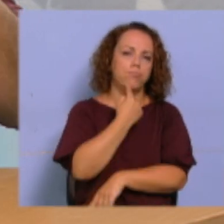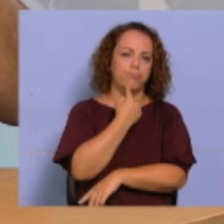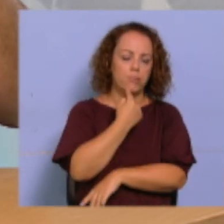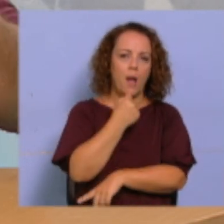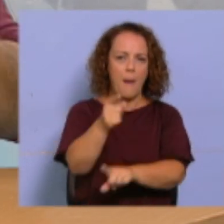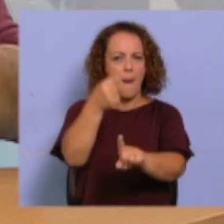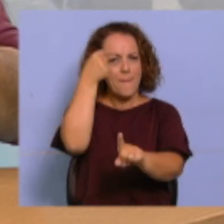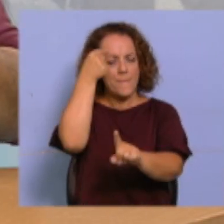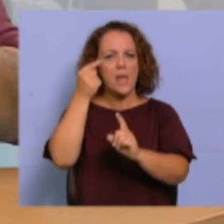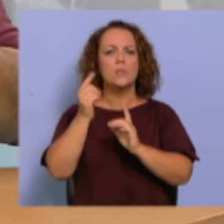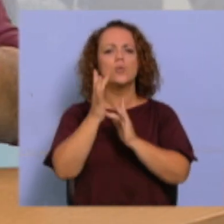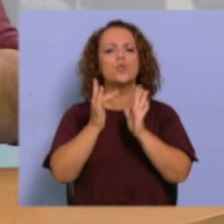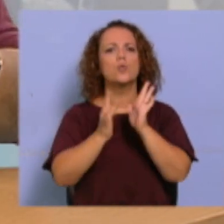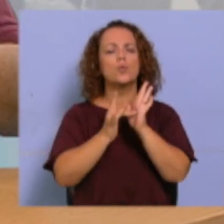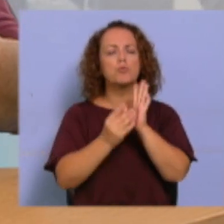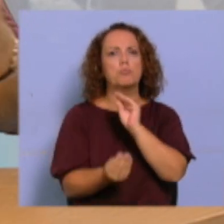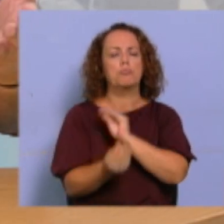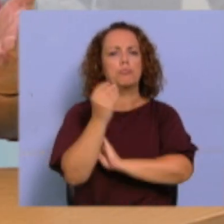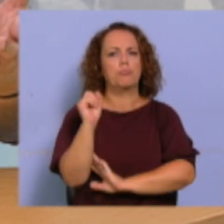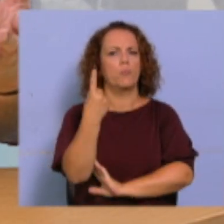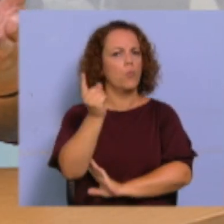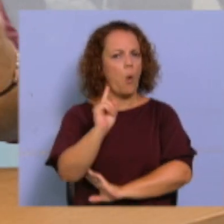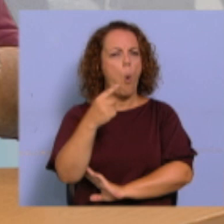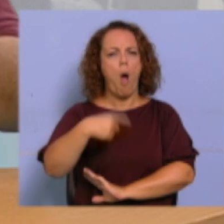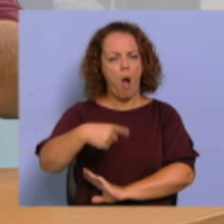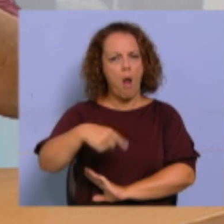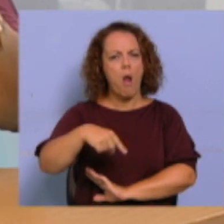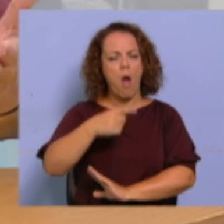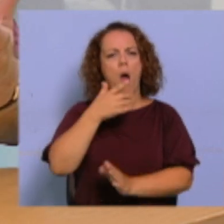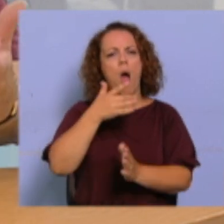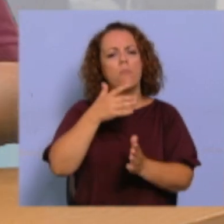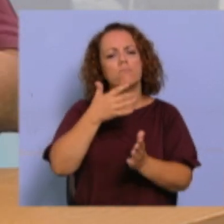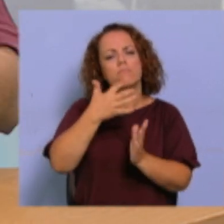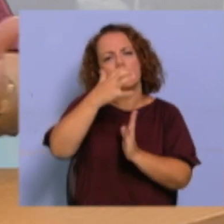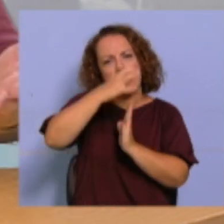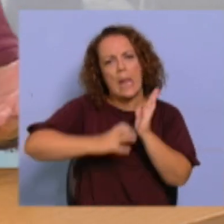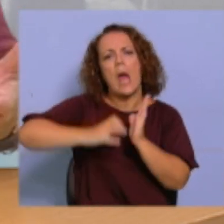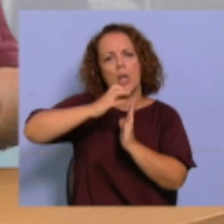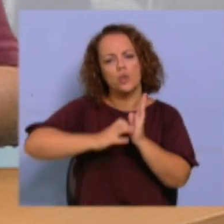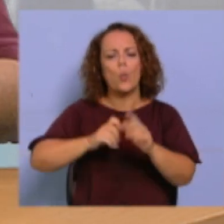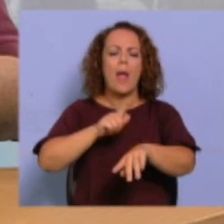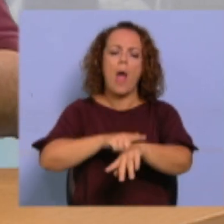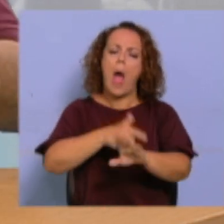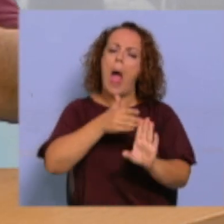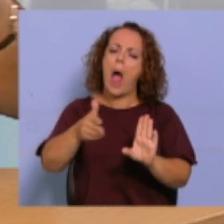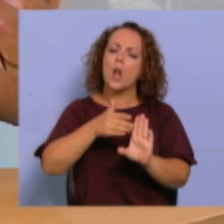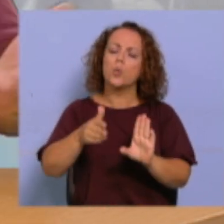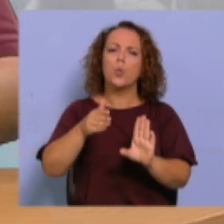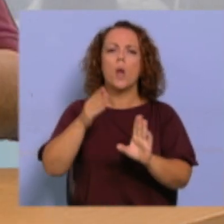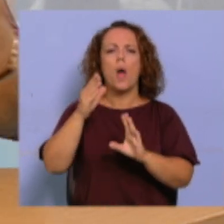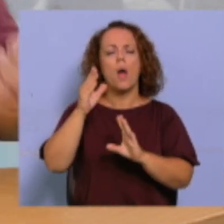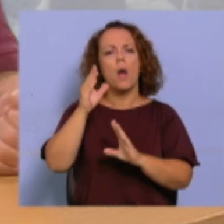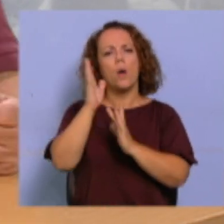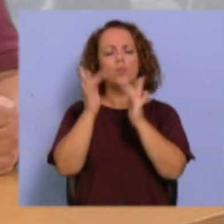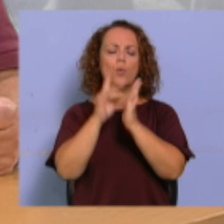era completamente original nisto. Nós temos imensos textos da altura em que Jesus viveu, textos